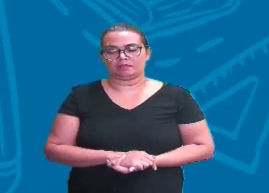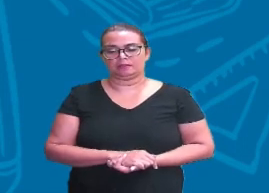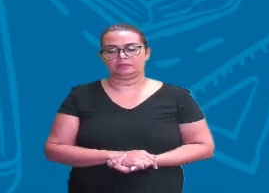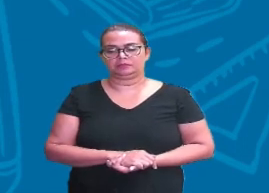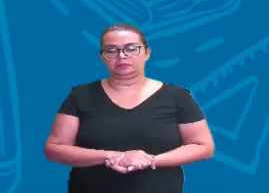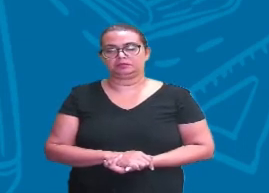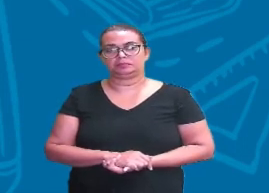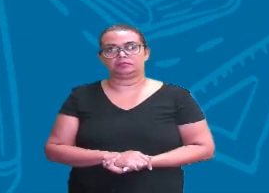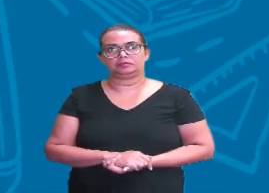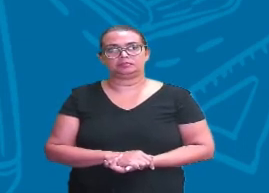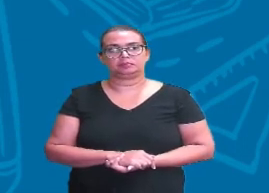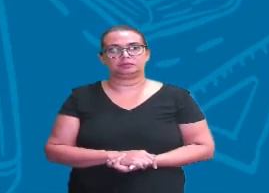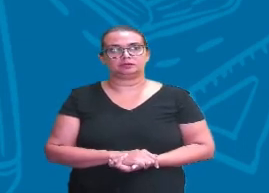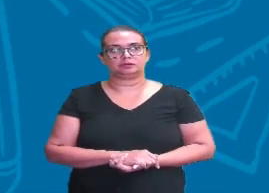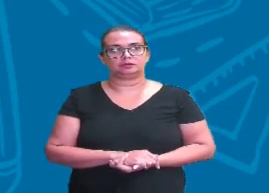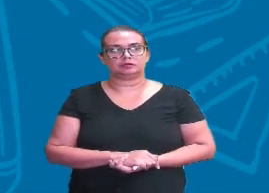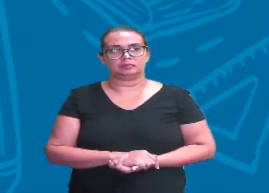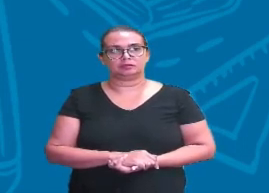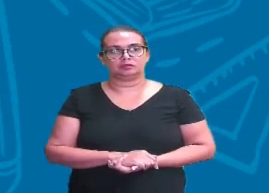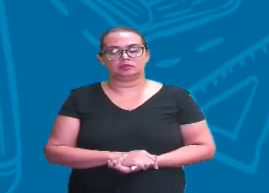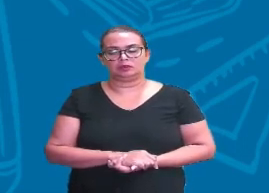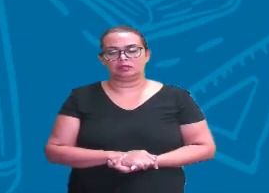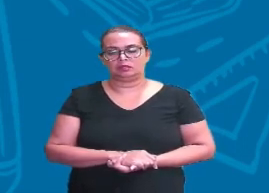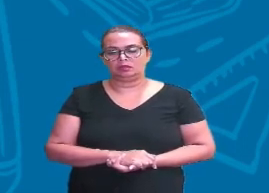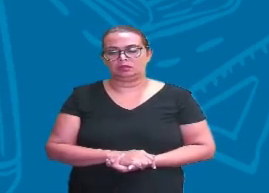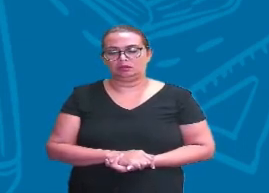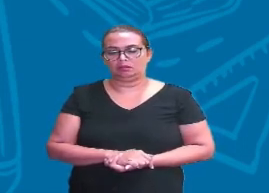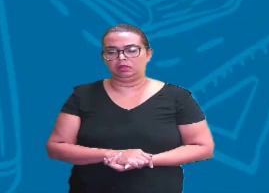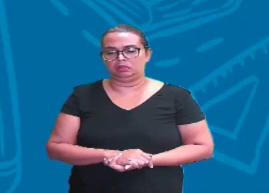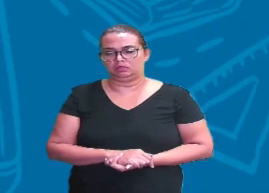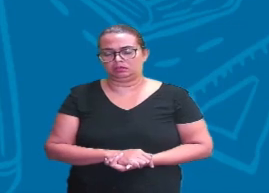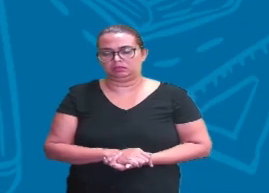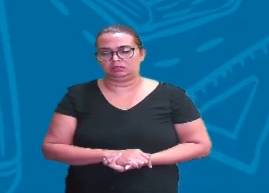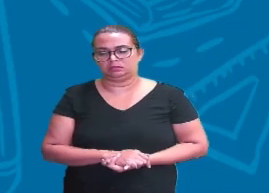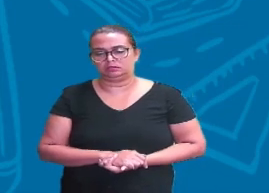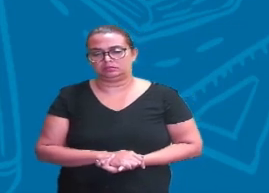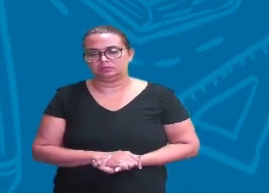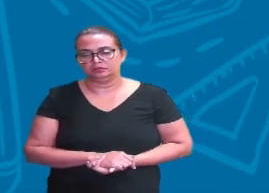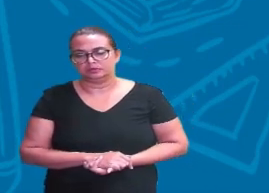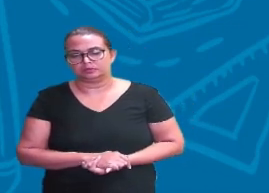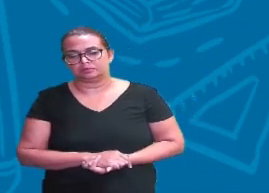a letra B de bola. Tranquilo? Vamos para mais uma? Vamos lá.